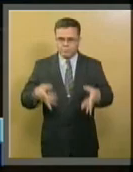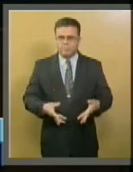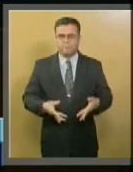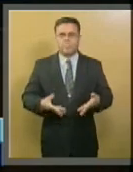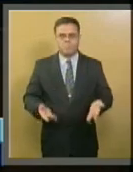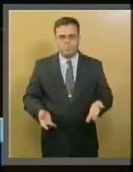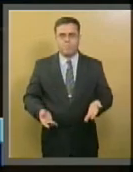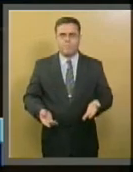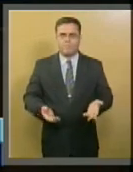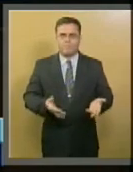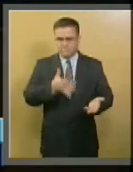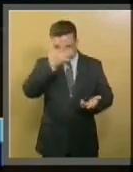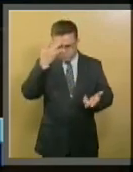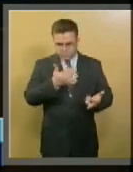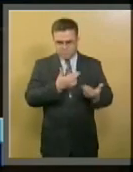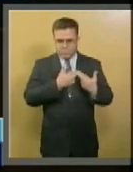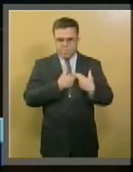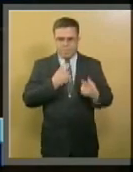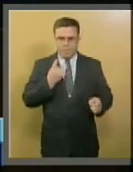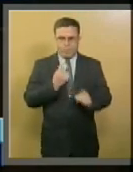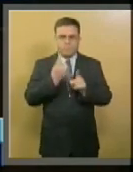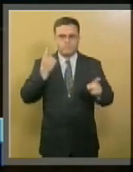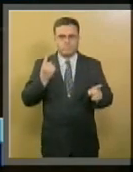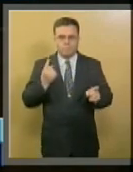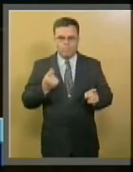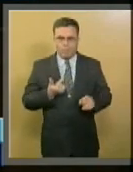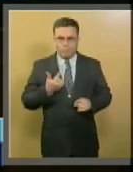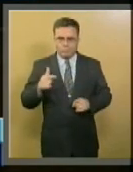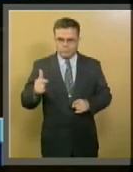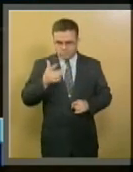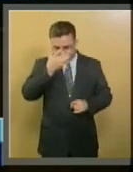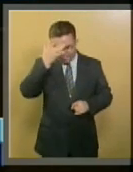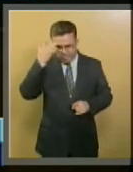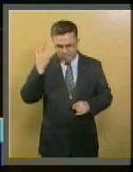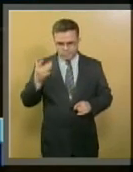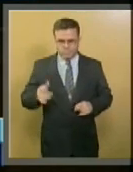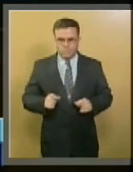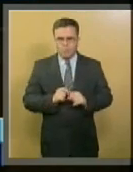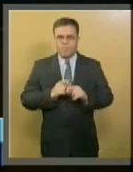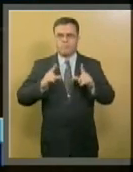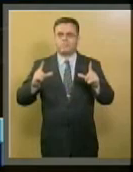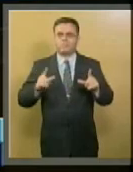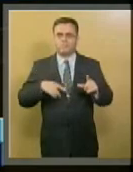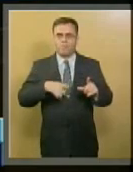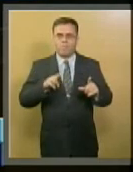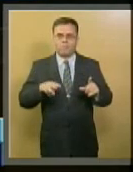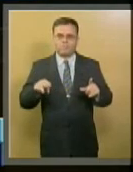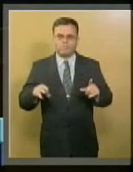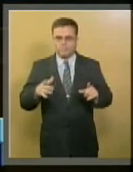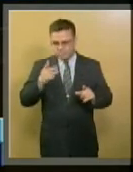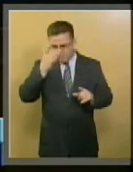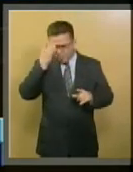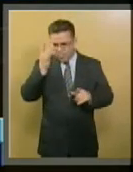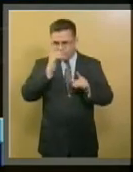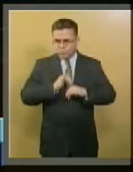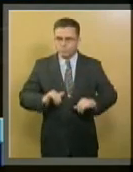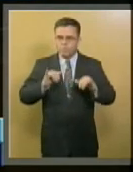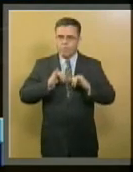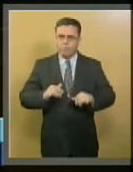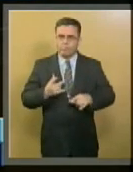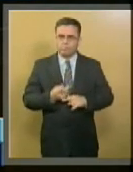tratos, o responsável seja encontrado. Outro aliado é um portal desenvolvido para facilitar a divulgação e as buscas por um